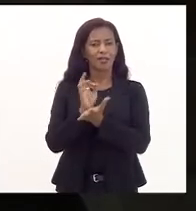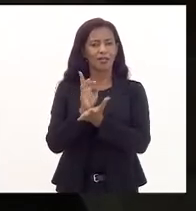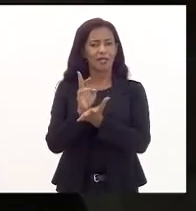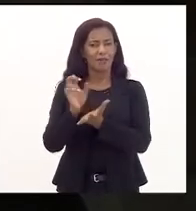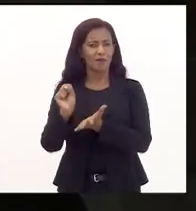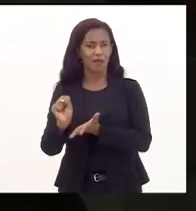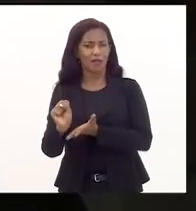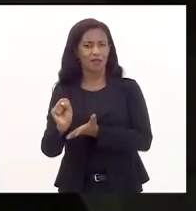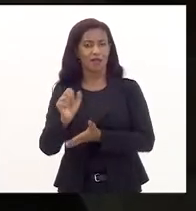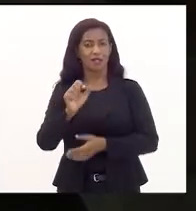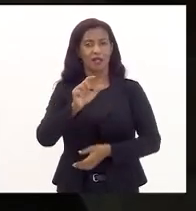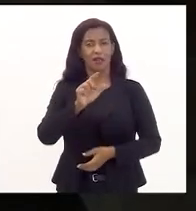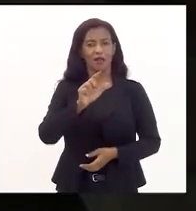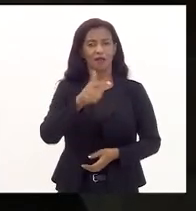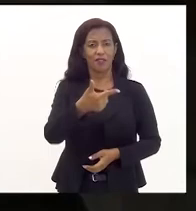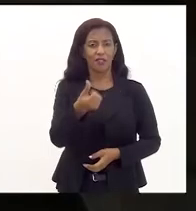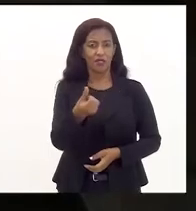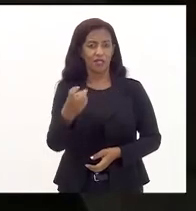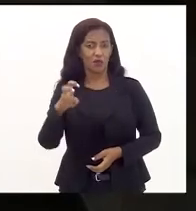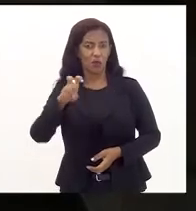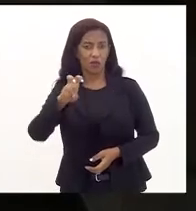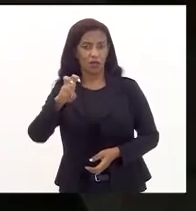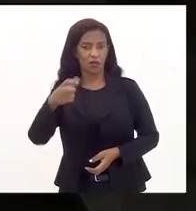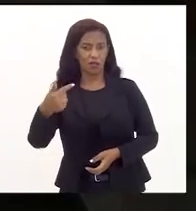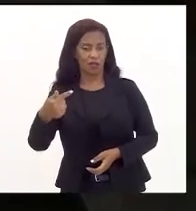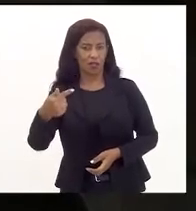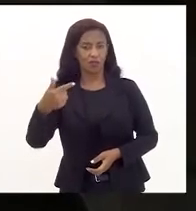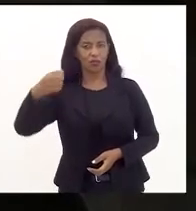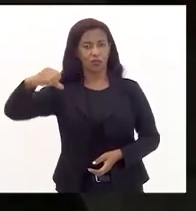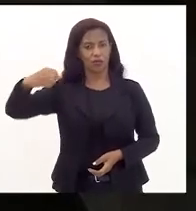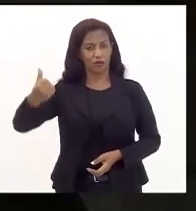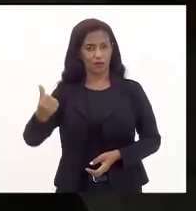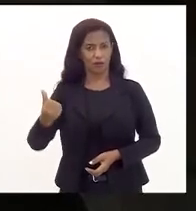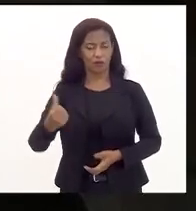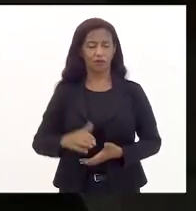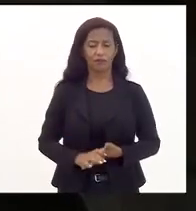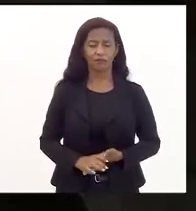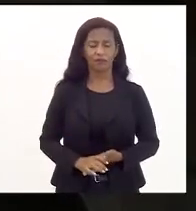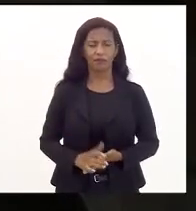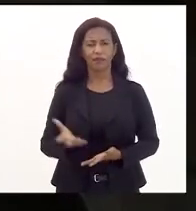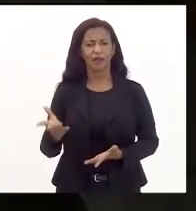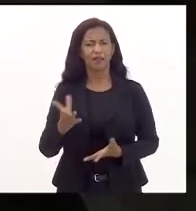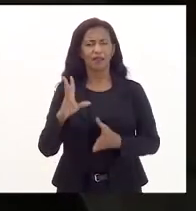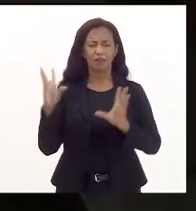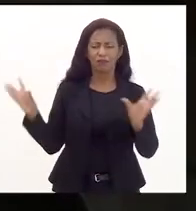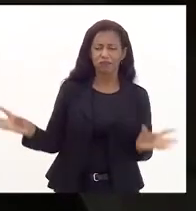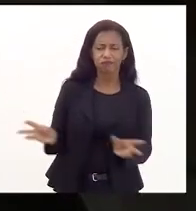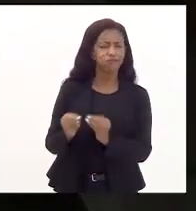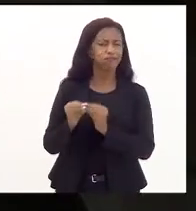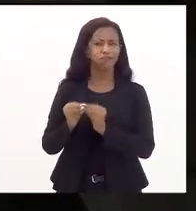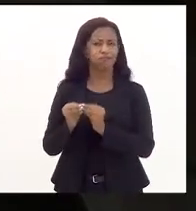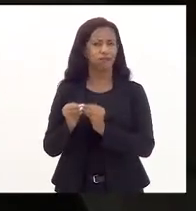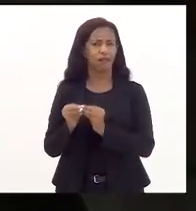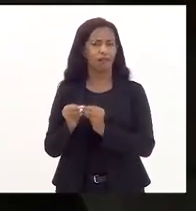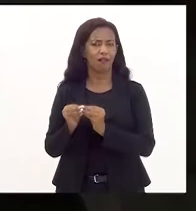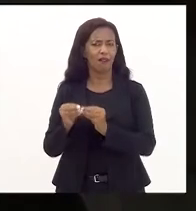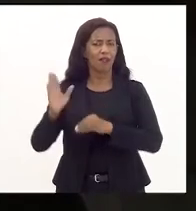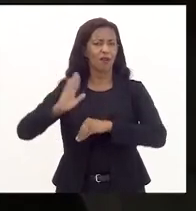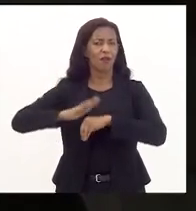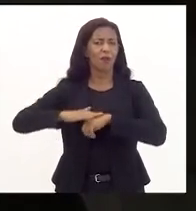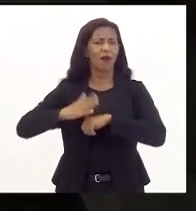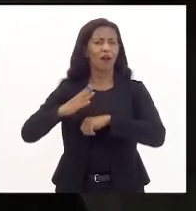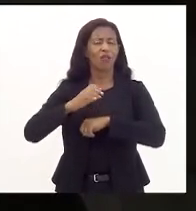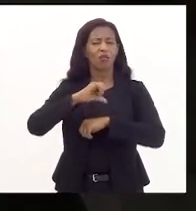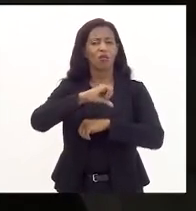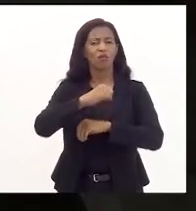que é a lei 2657 de 96, que é muito complexa e, como é de